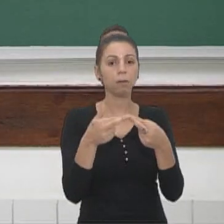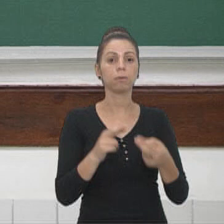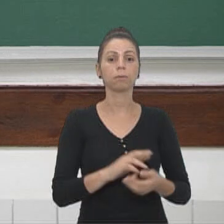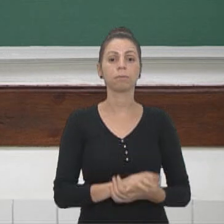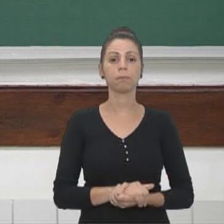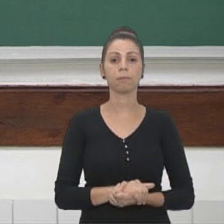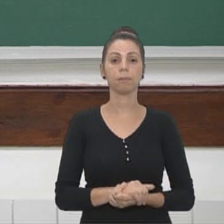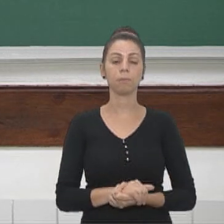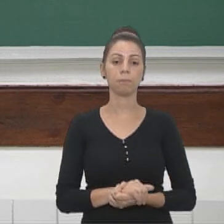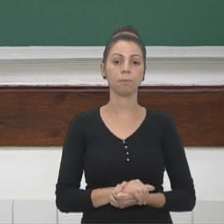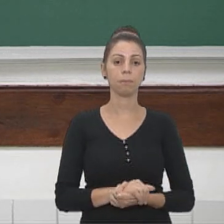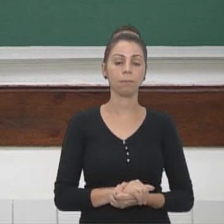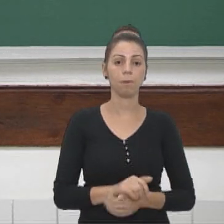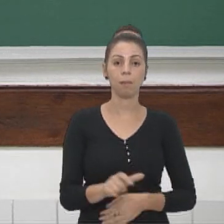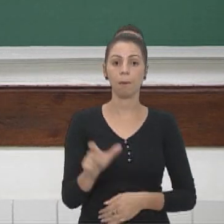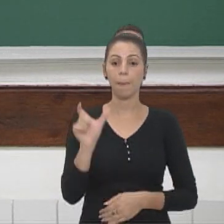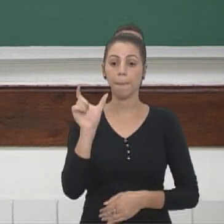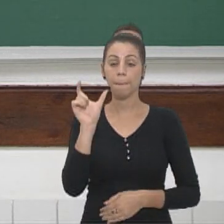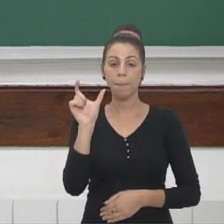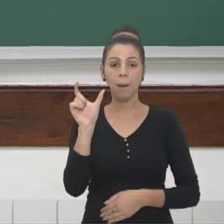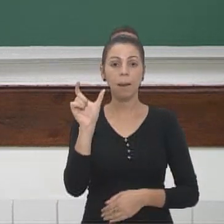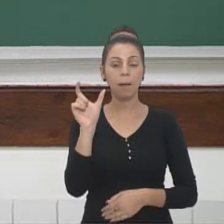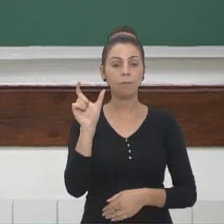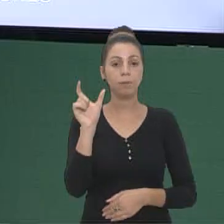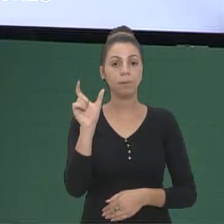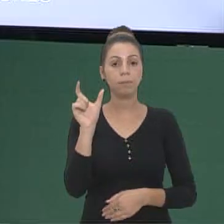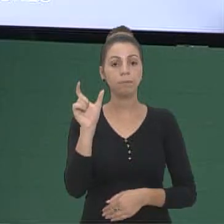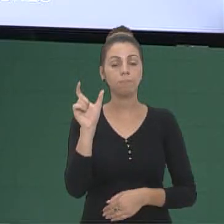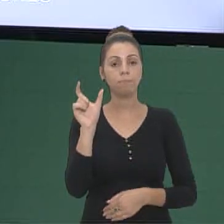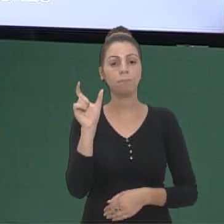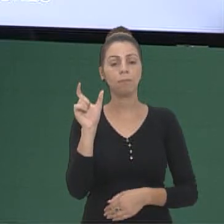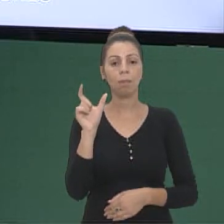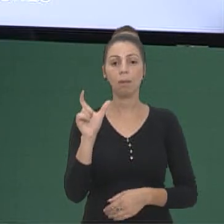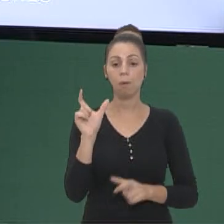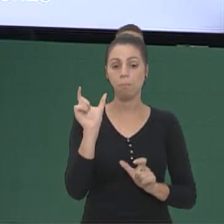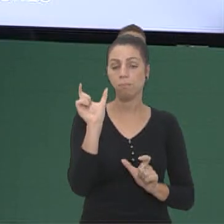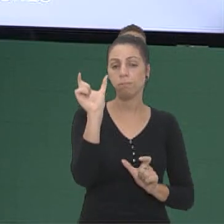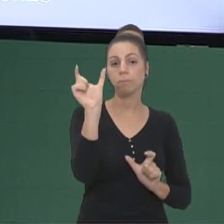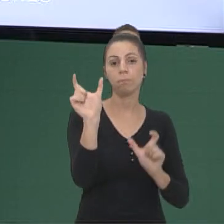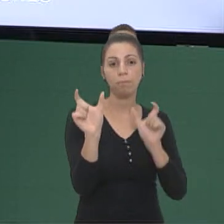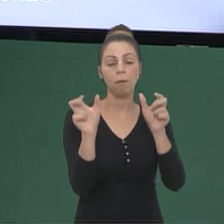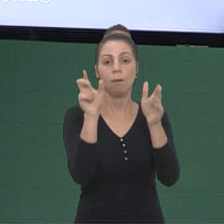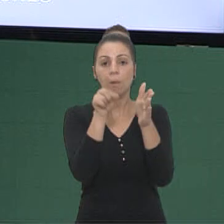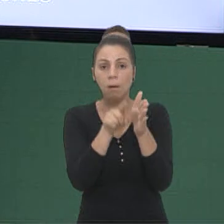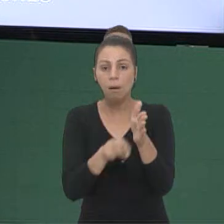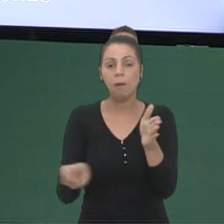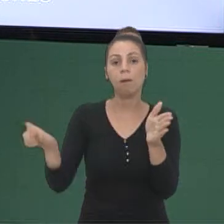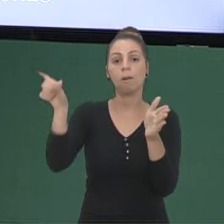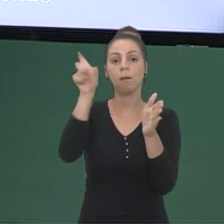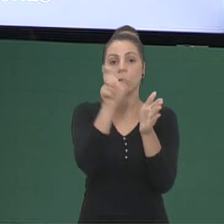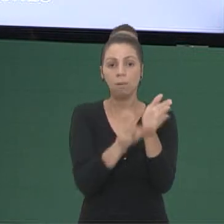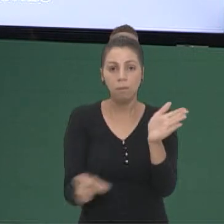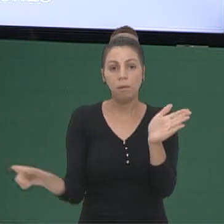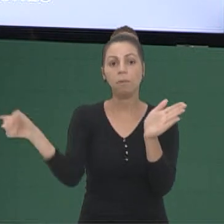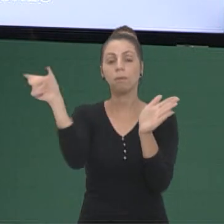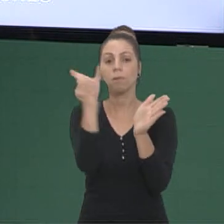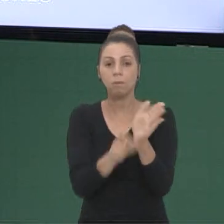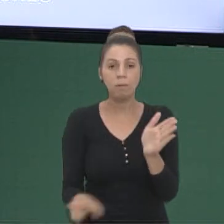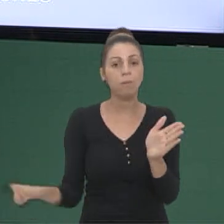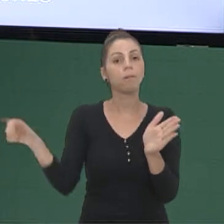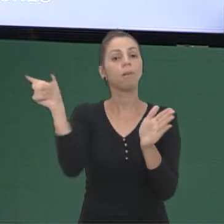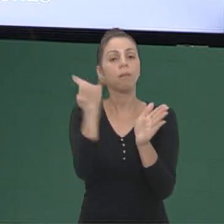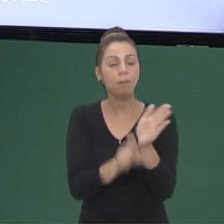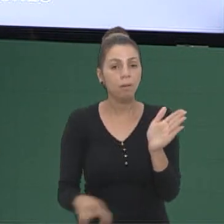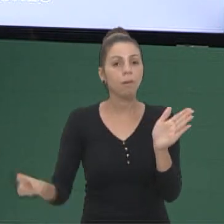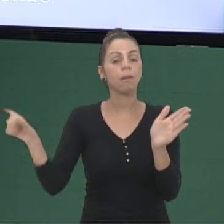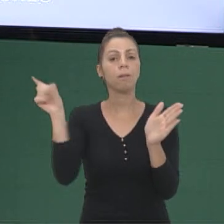estranheza. Palavras e sonidos que se repitem. Então, muitas palavras podem se repetir ou não. Repetir, inclusive,